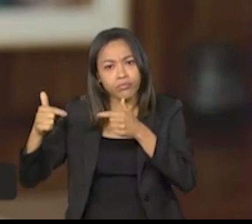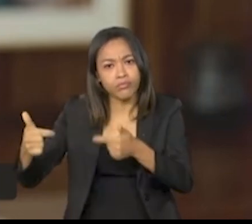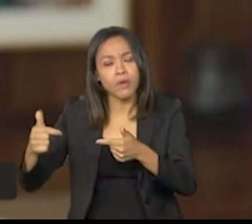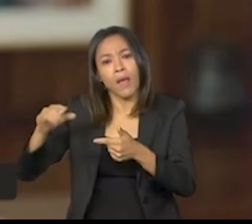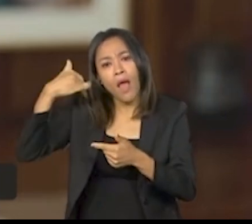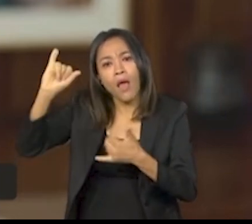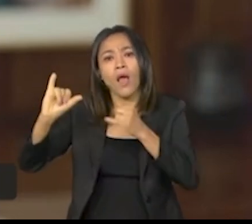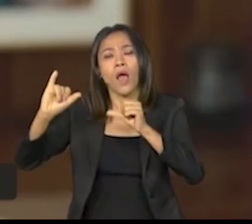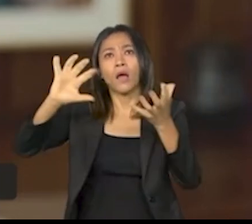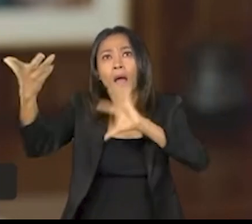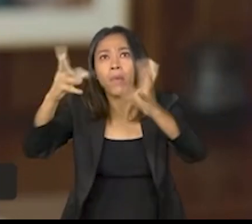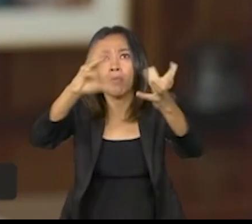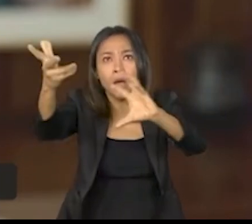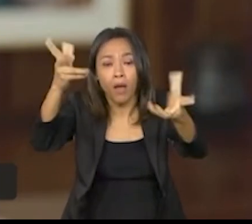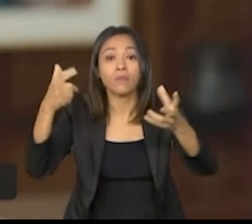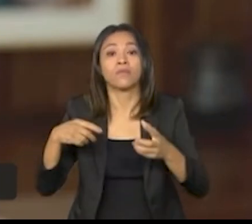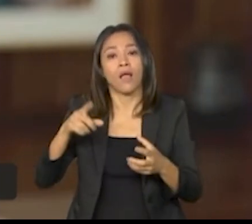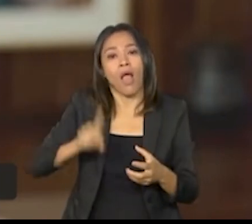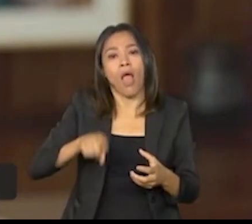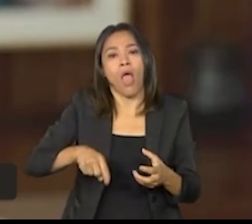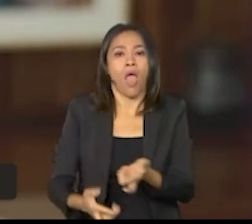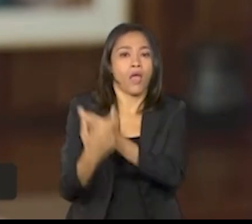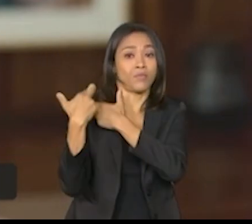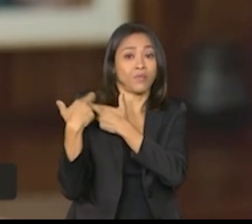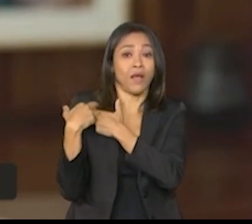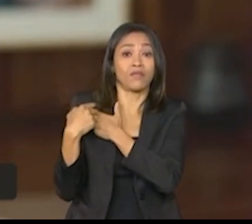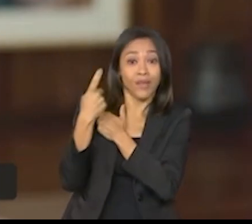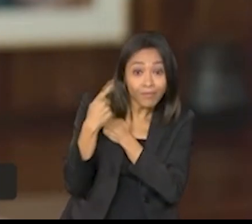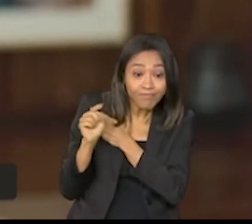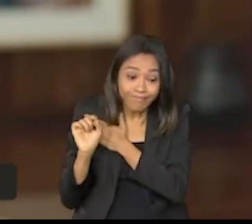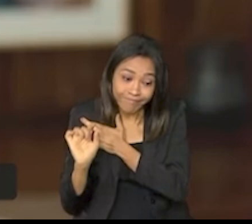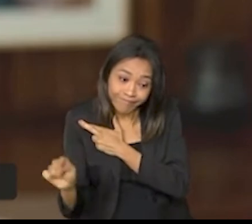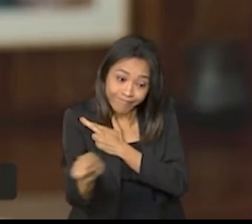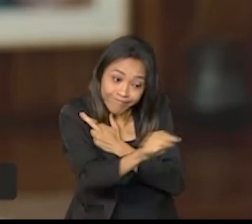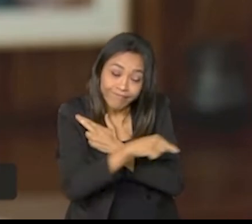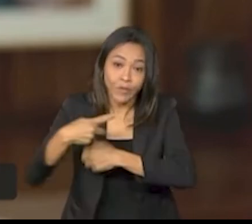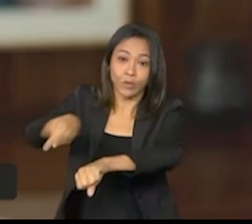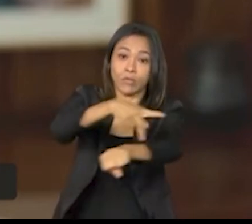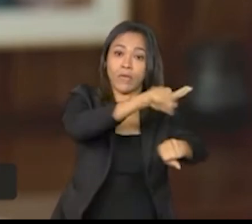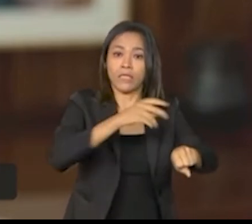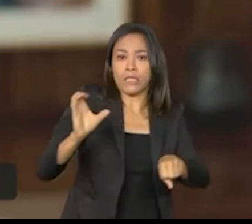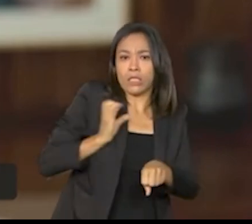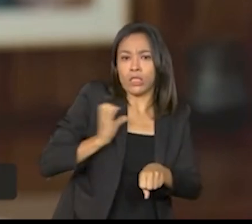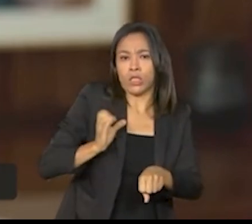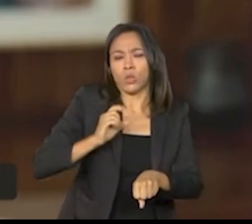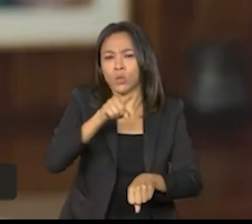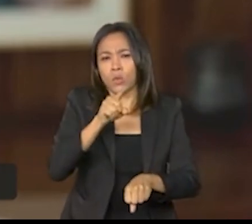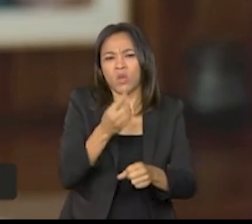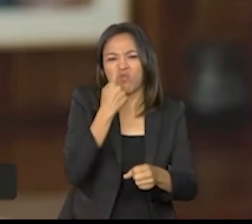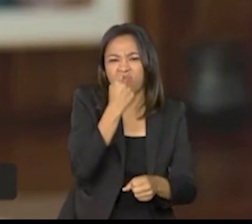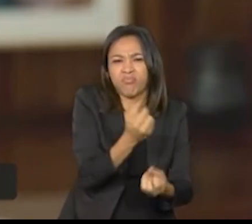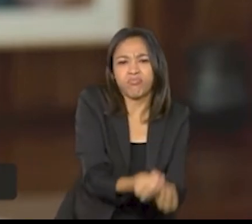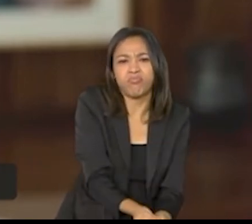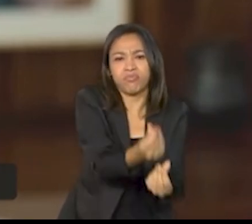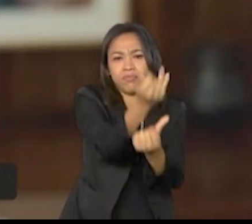dúvida de que a maior responsabilidade recai sobre os países ricos cuj histórico de emissões combinou na crise